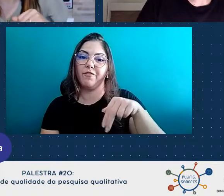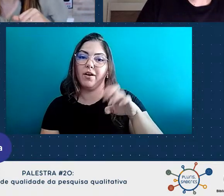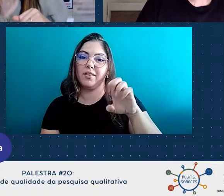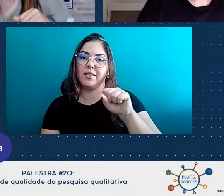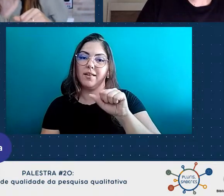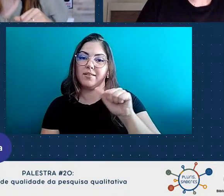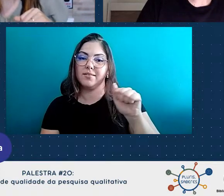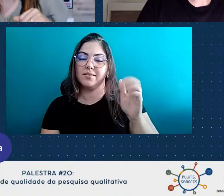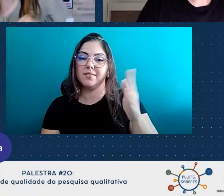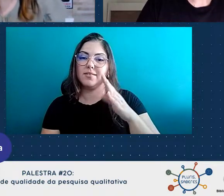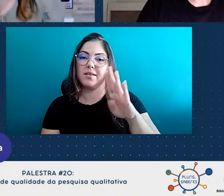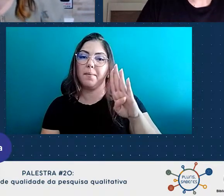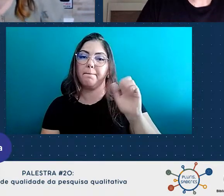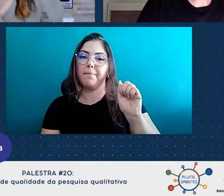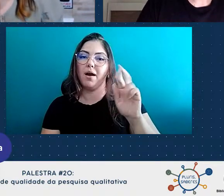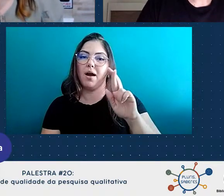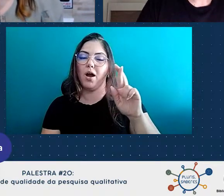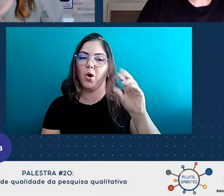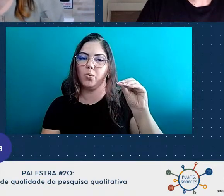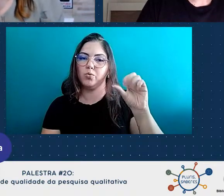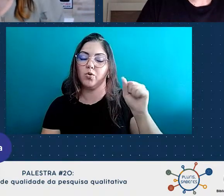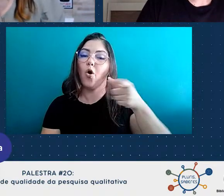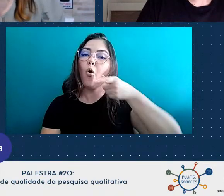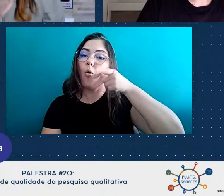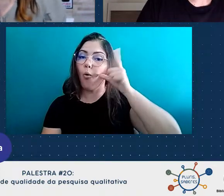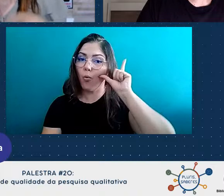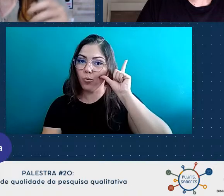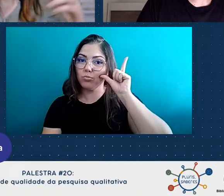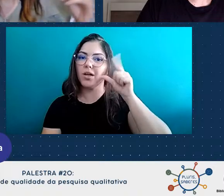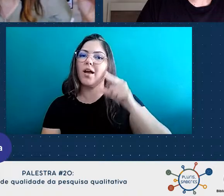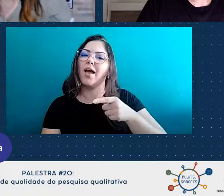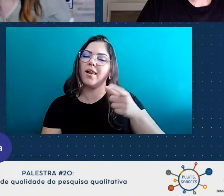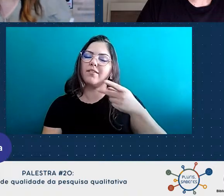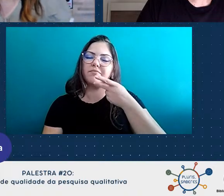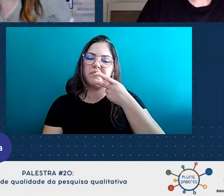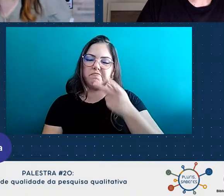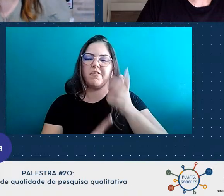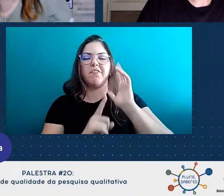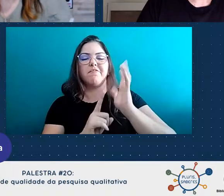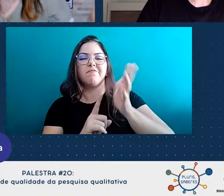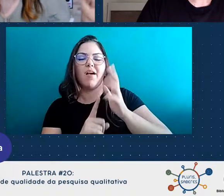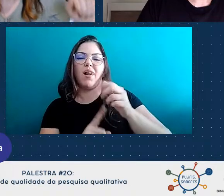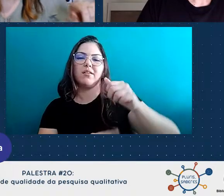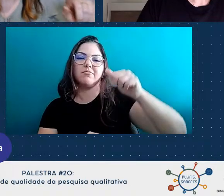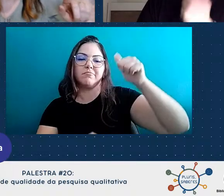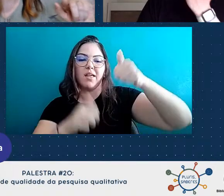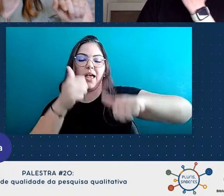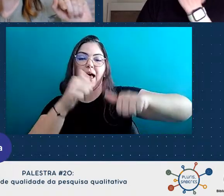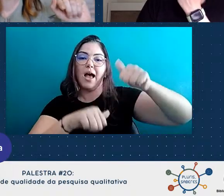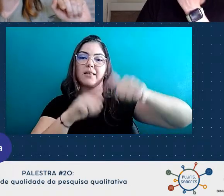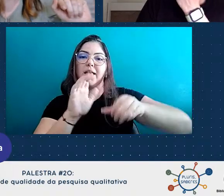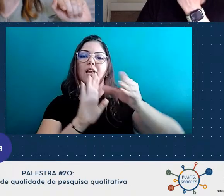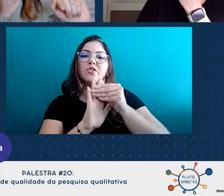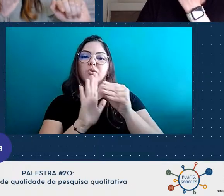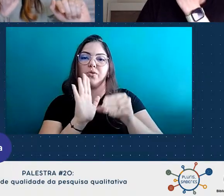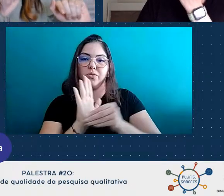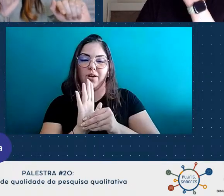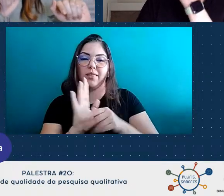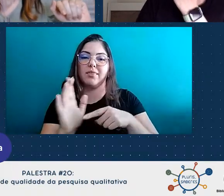viu, professor? Falando sobre análise de conteúdo e o software